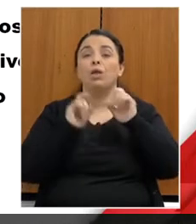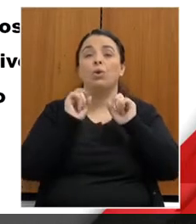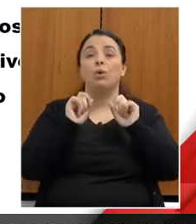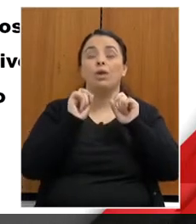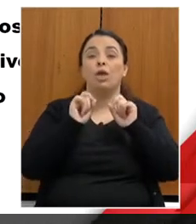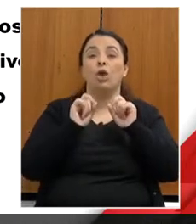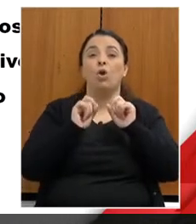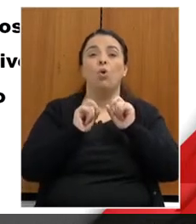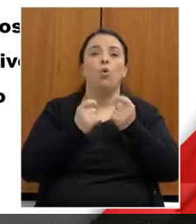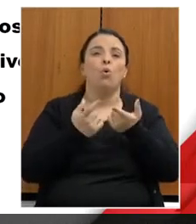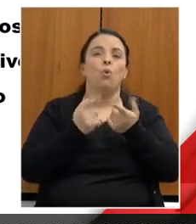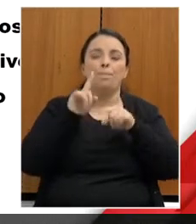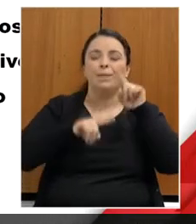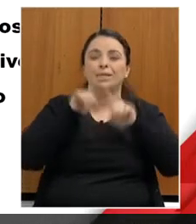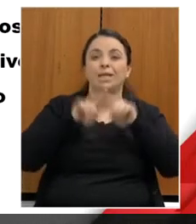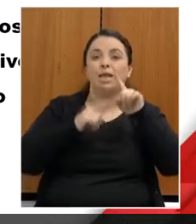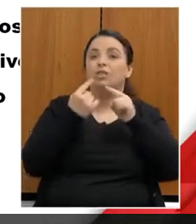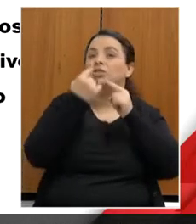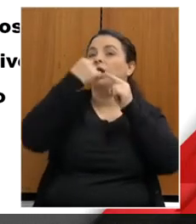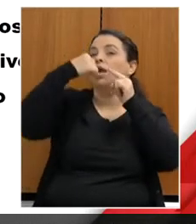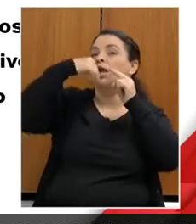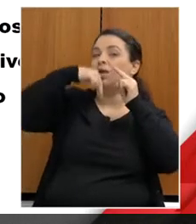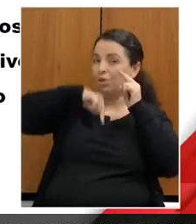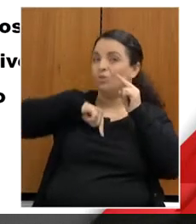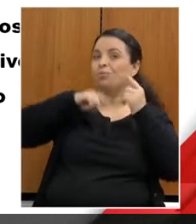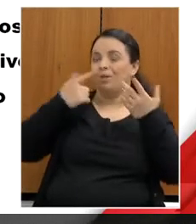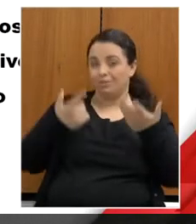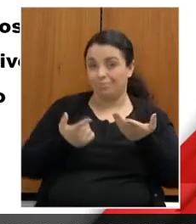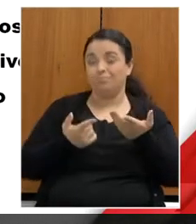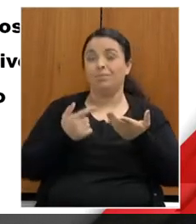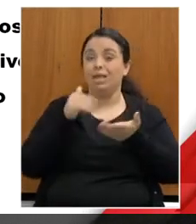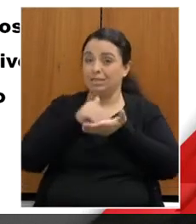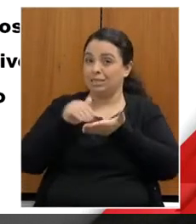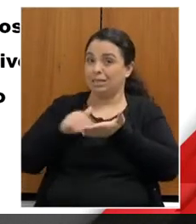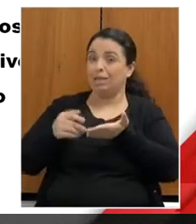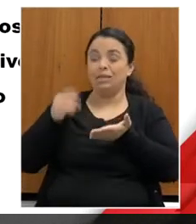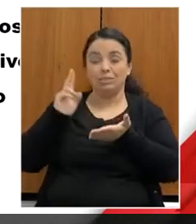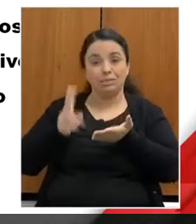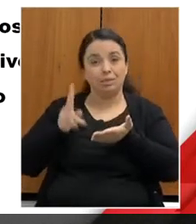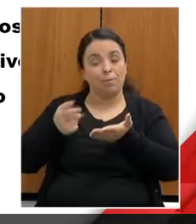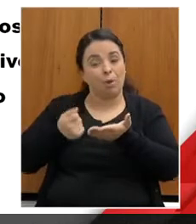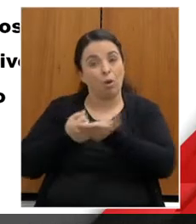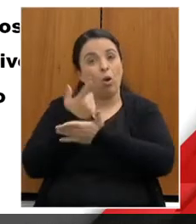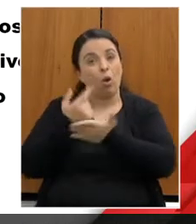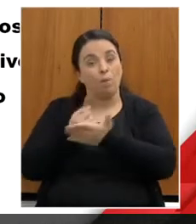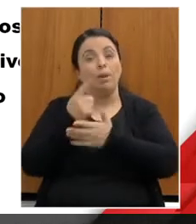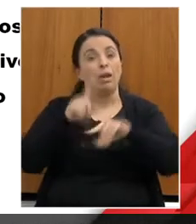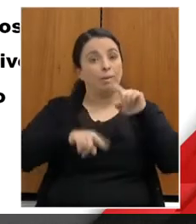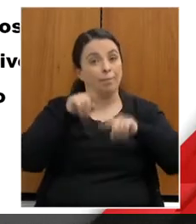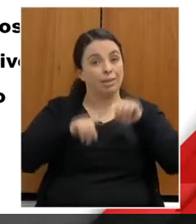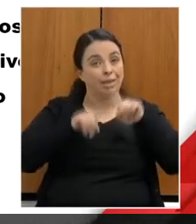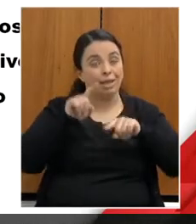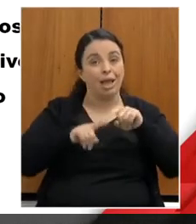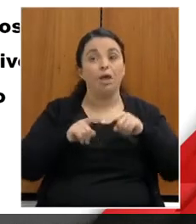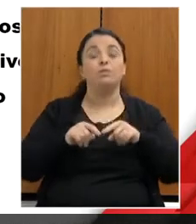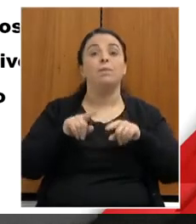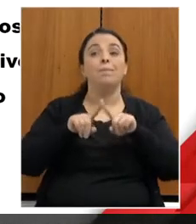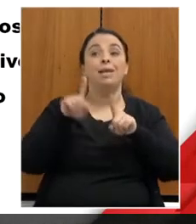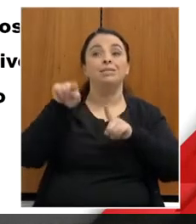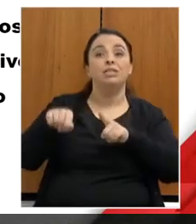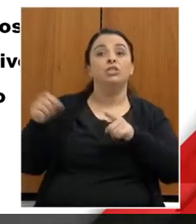melhor. A Secretaria vem fazendo compras recorrentes deste insumo e esses novos prestadores,